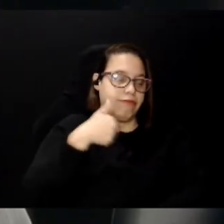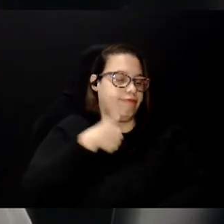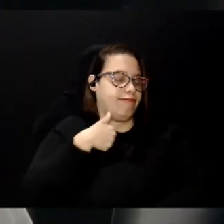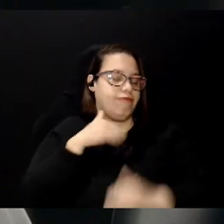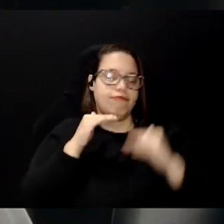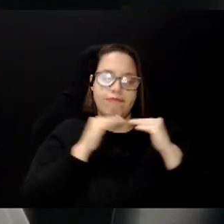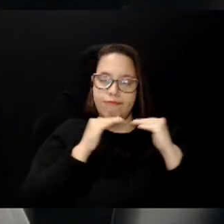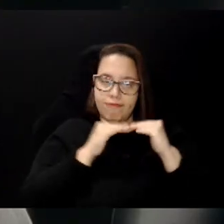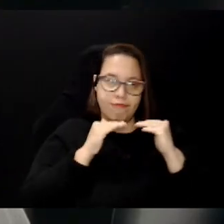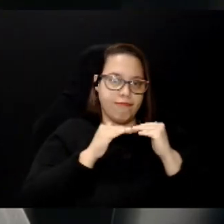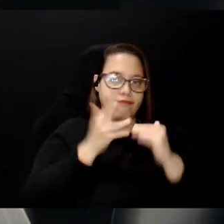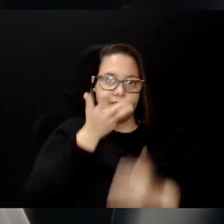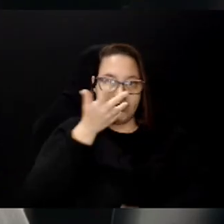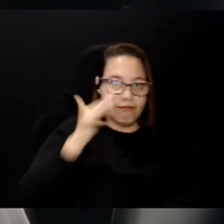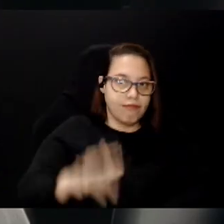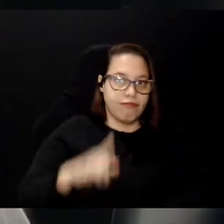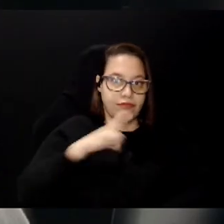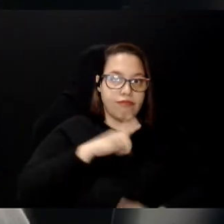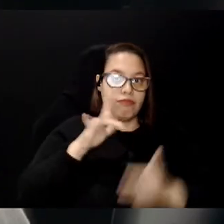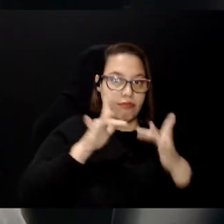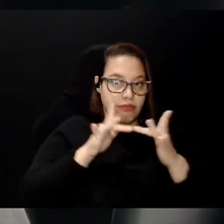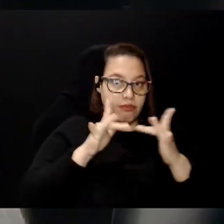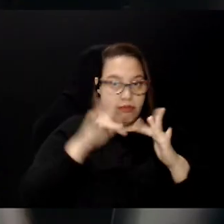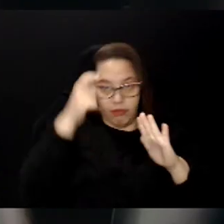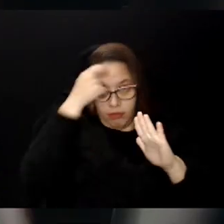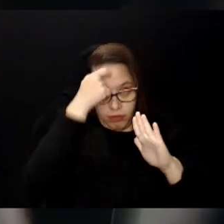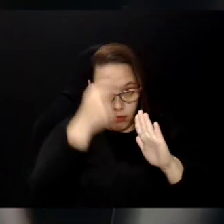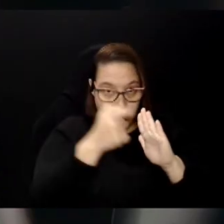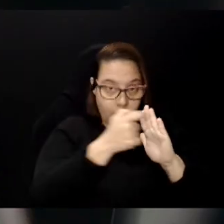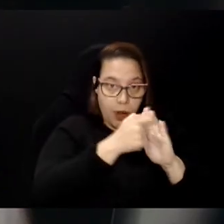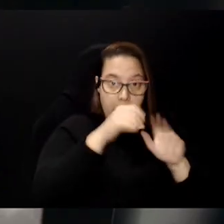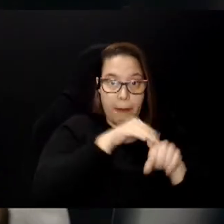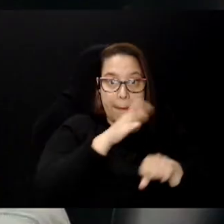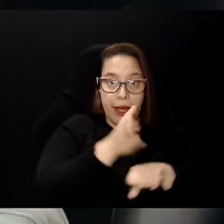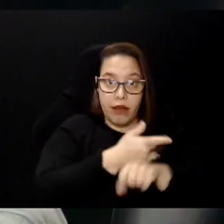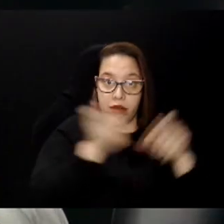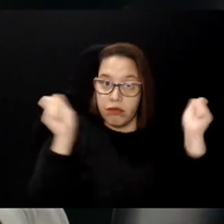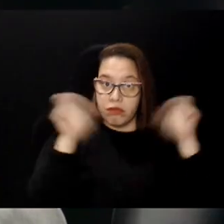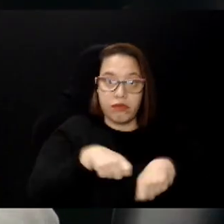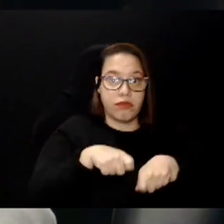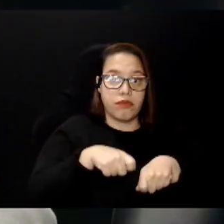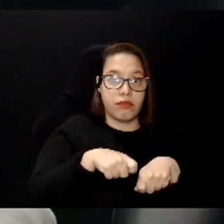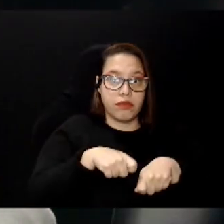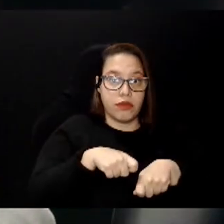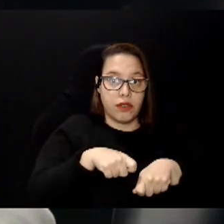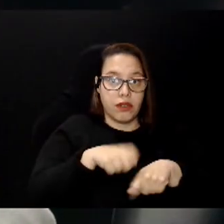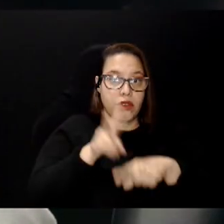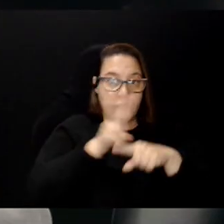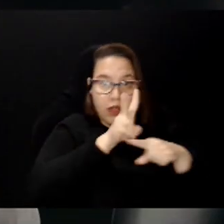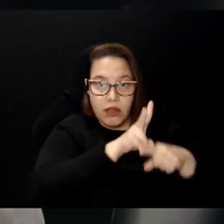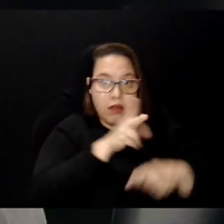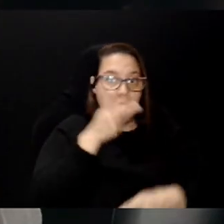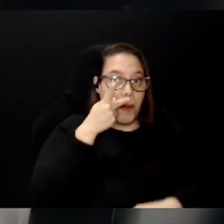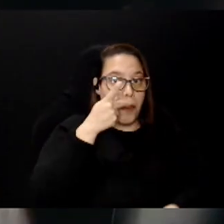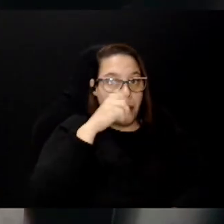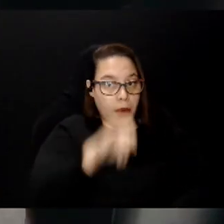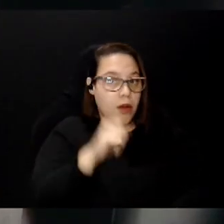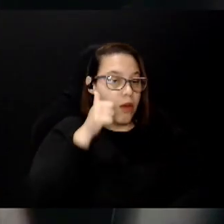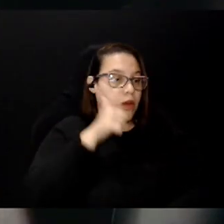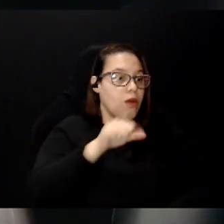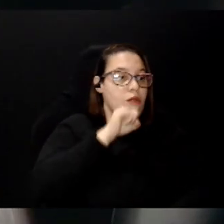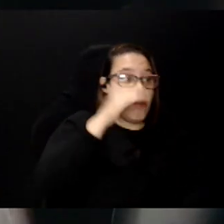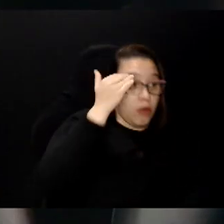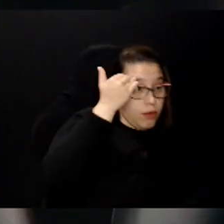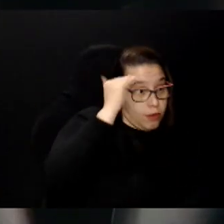crianças terem contato com inteligência artificial o mais cedo possível, com supervisão dos pais. Entender como funciona